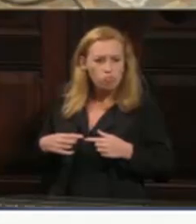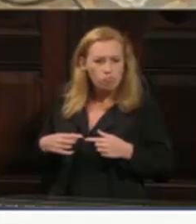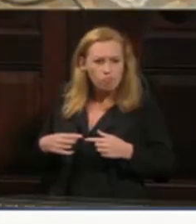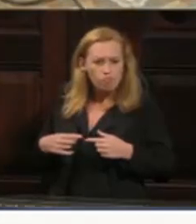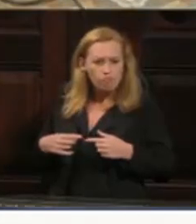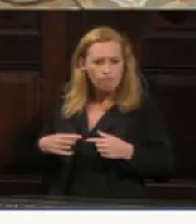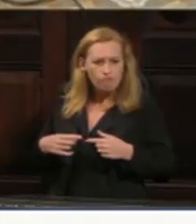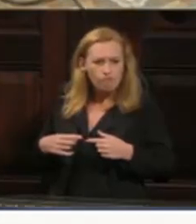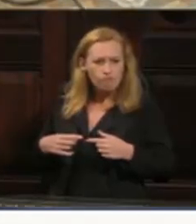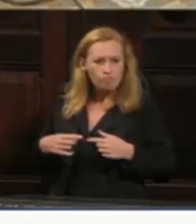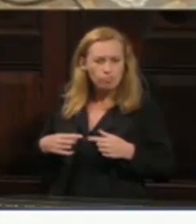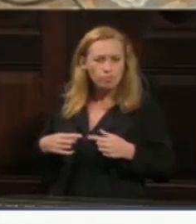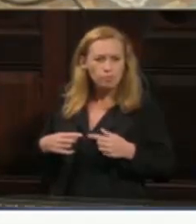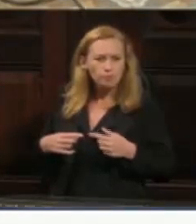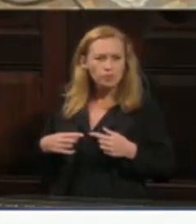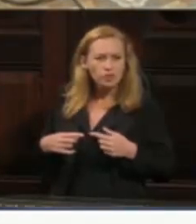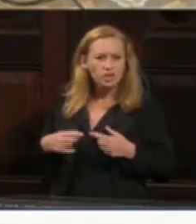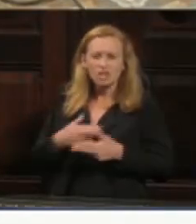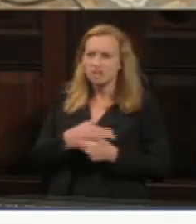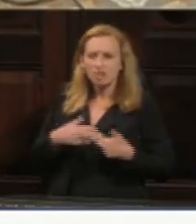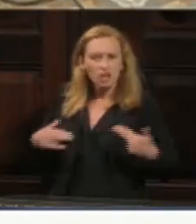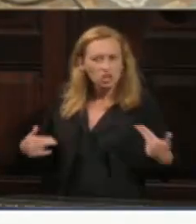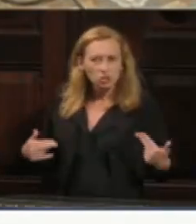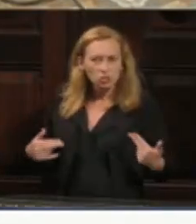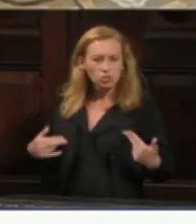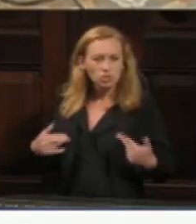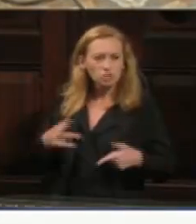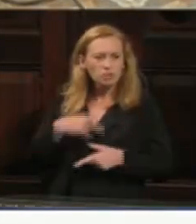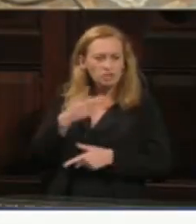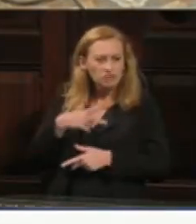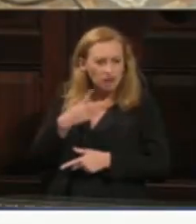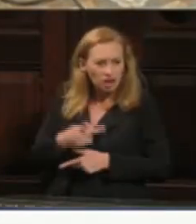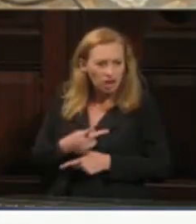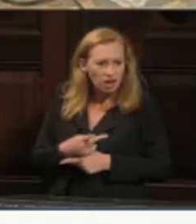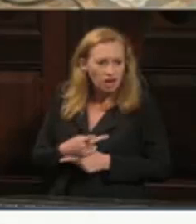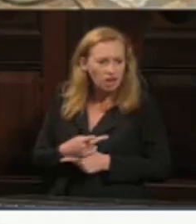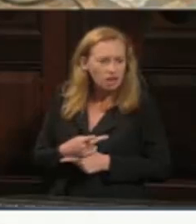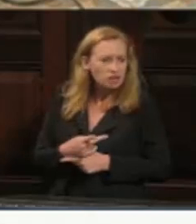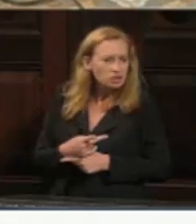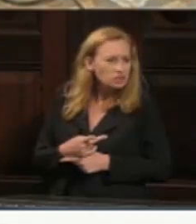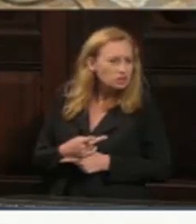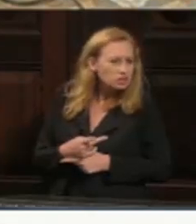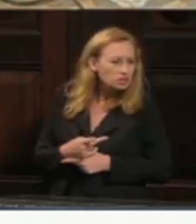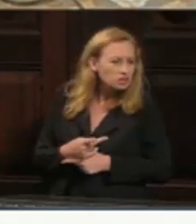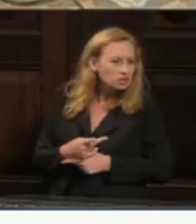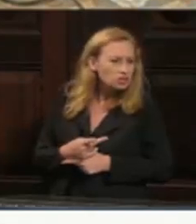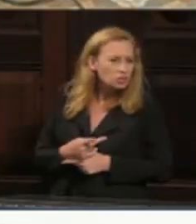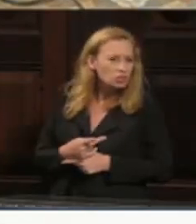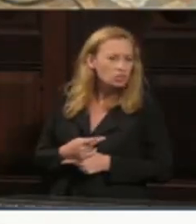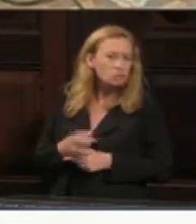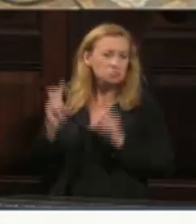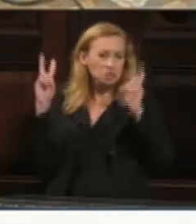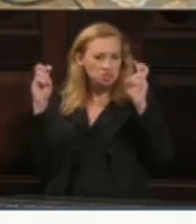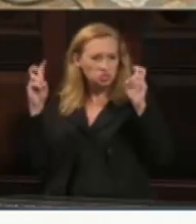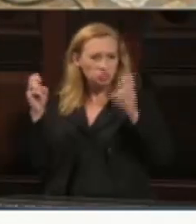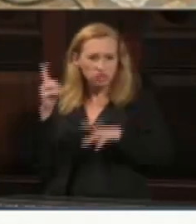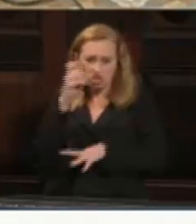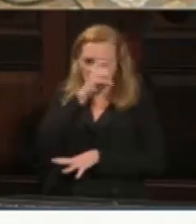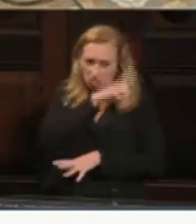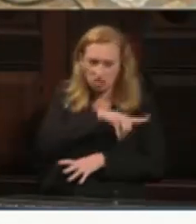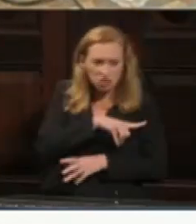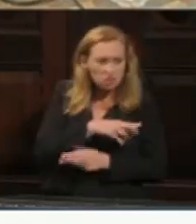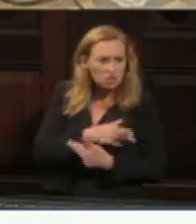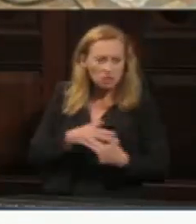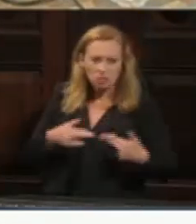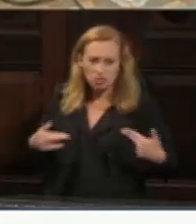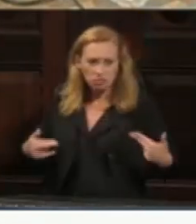gente condena. A gente tem muitas críticas ao governo Maduro, achamos que a situação na Venezuela é muito complexa, foram várias tentativas de golpe